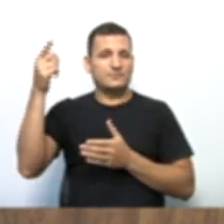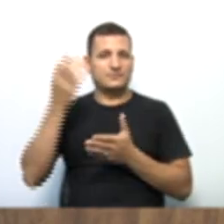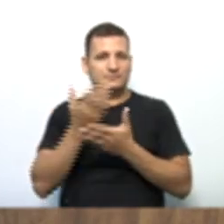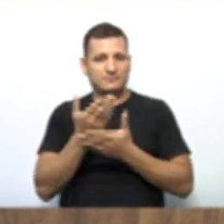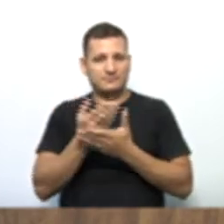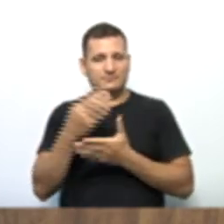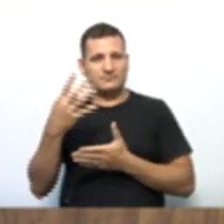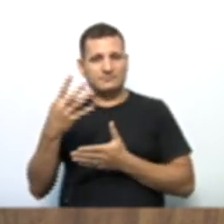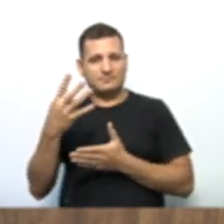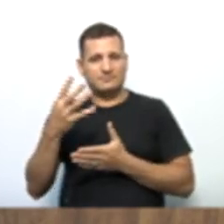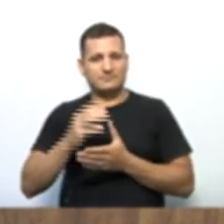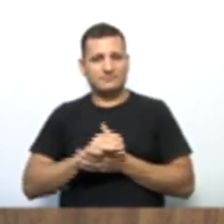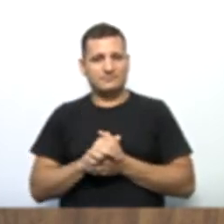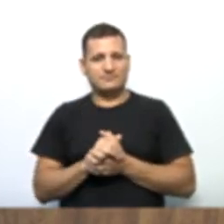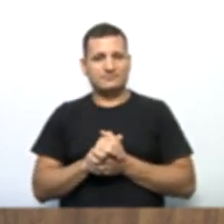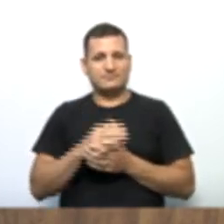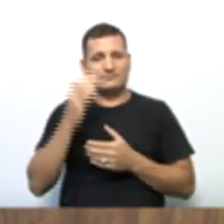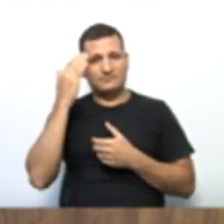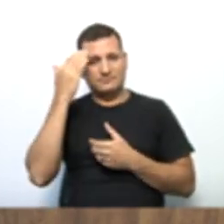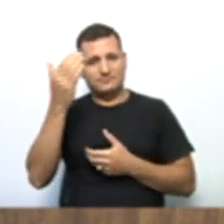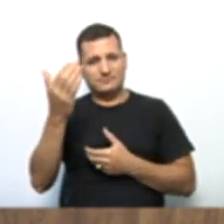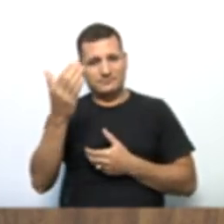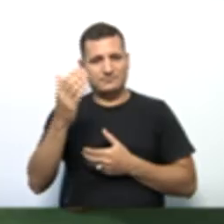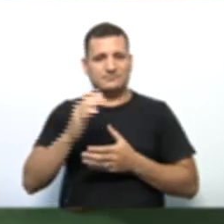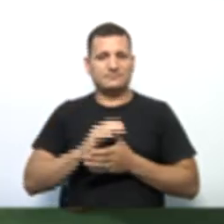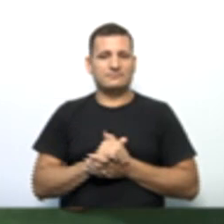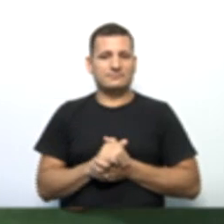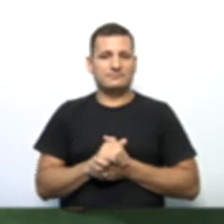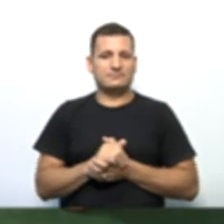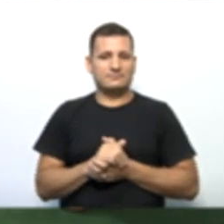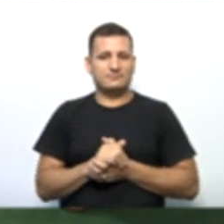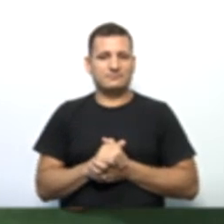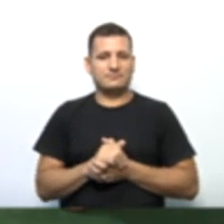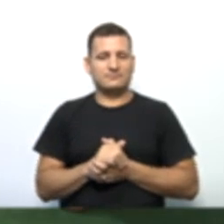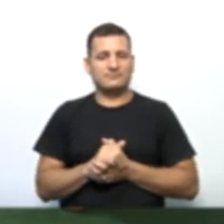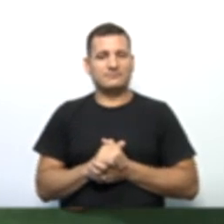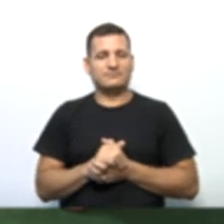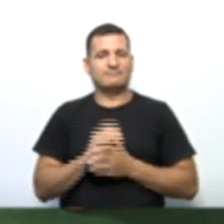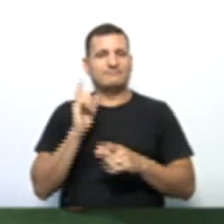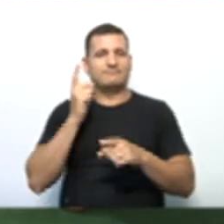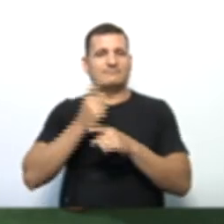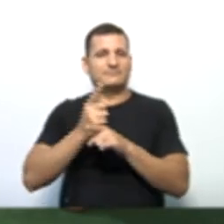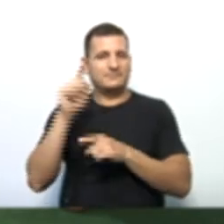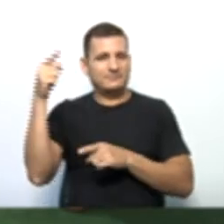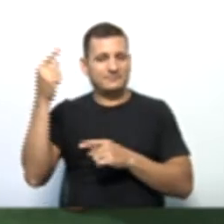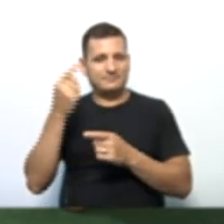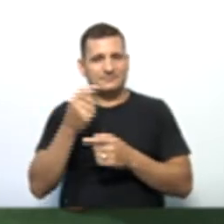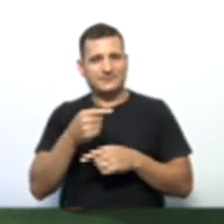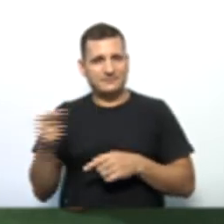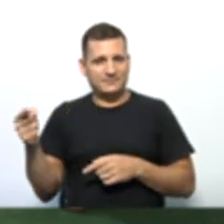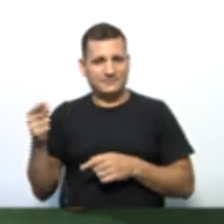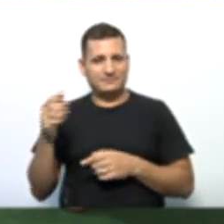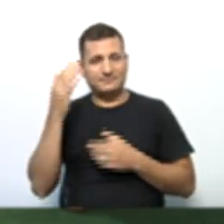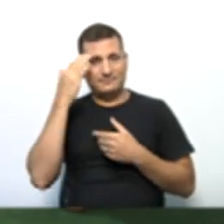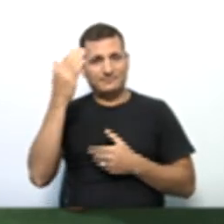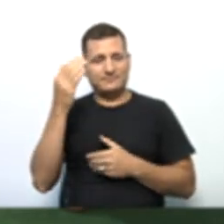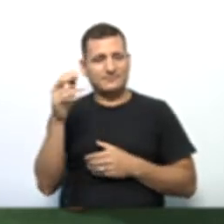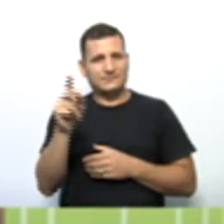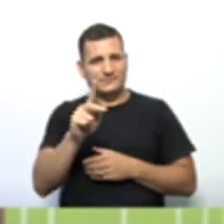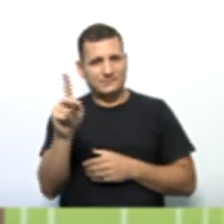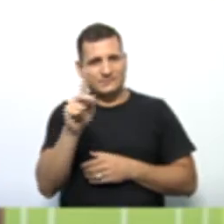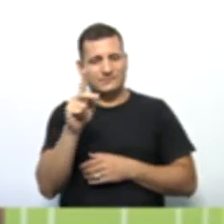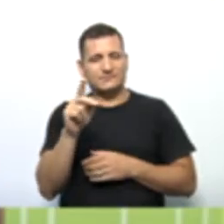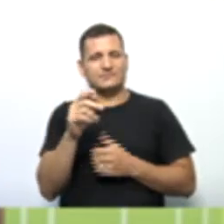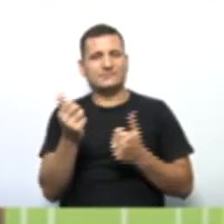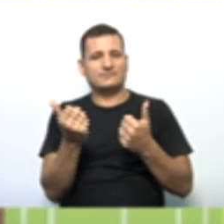número 4, tá certo? Agradeço mais uma vez, professor, a parceria, e a gente vai se ver na próxima semana, né, professor? Exatamente. Agradeço aos professores presenciais, ao